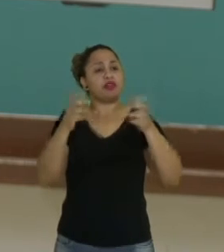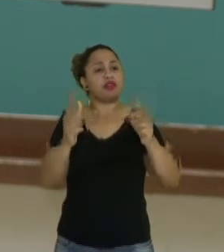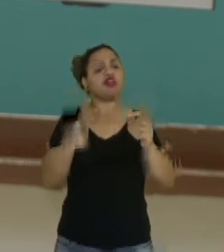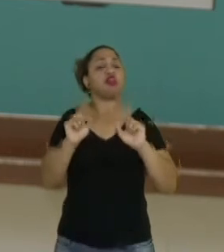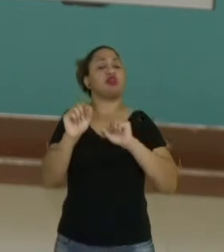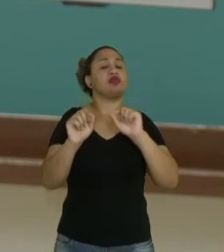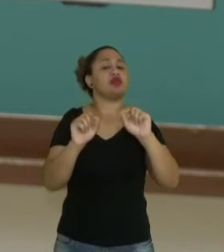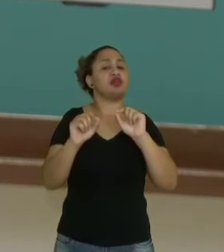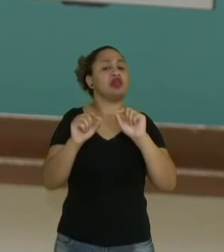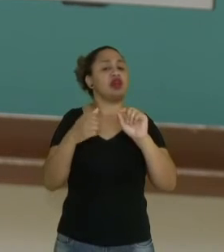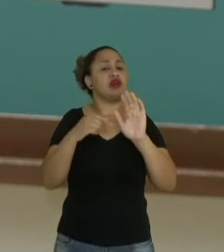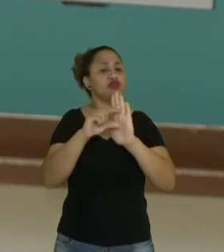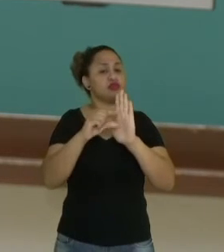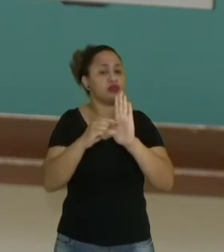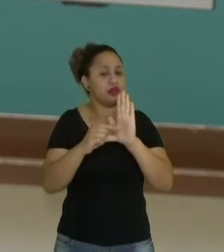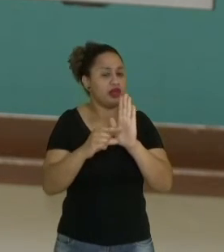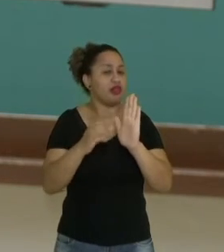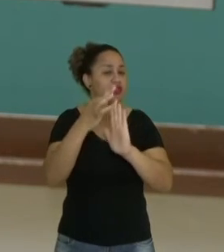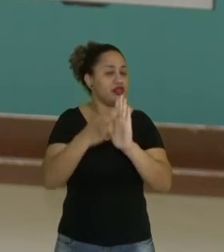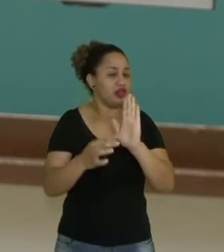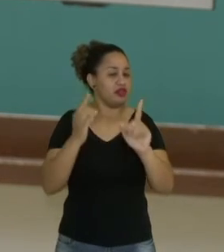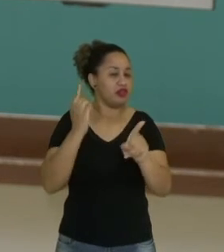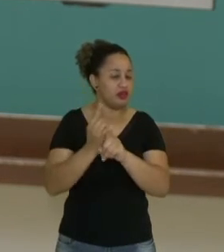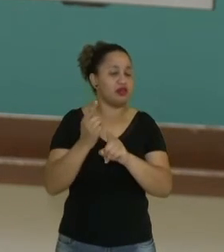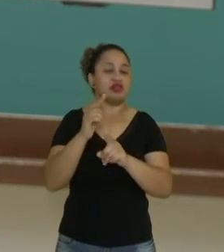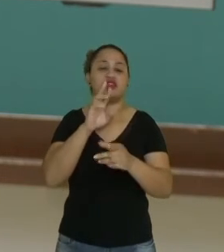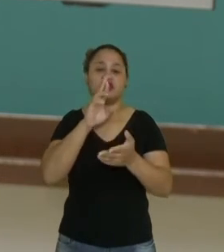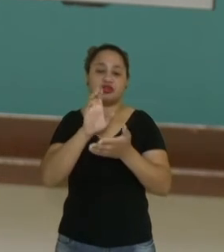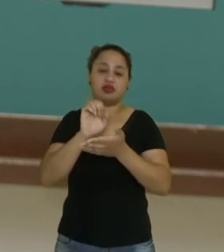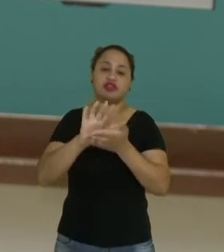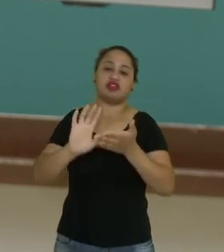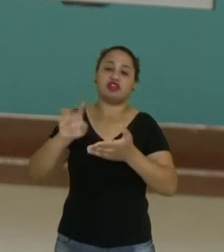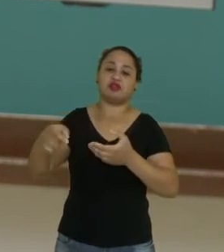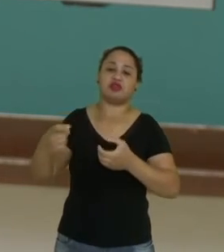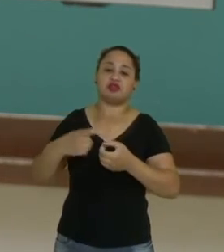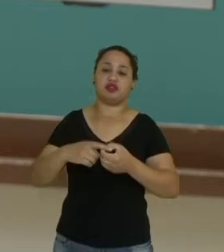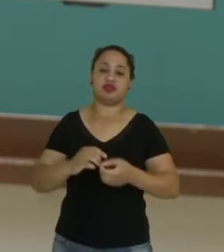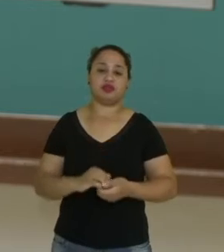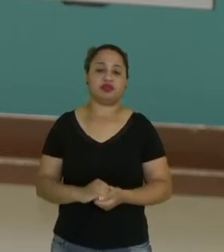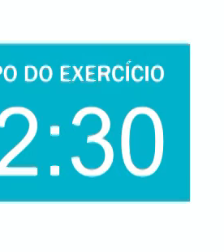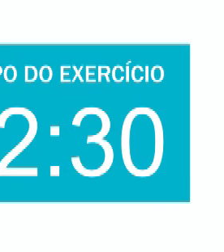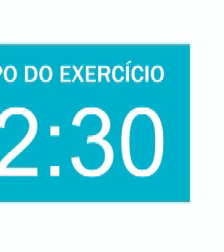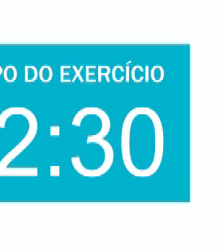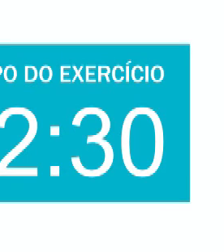então estas partes. Combinado? Faz aí que eu te aguardo aqui.